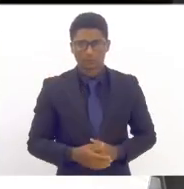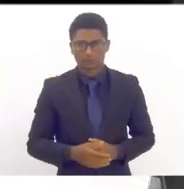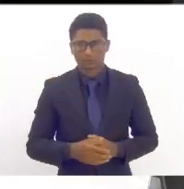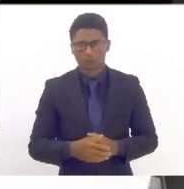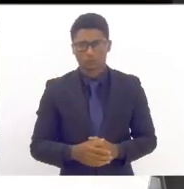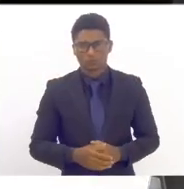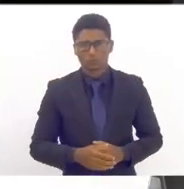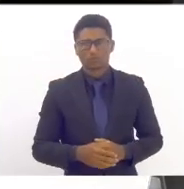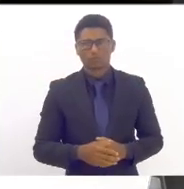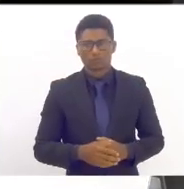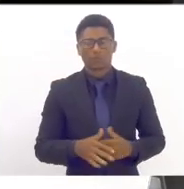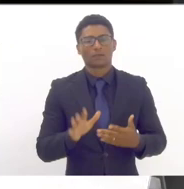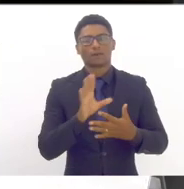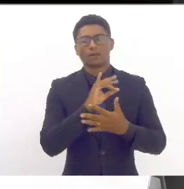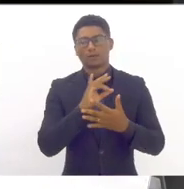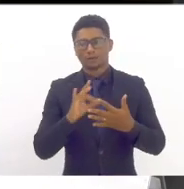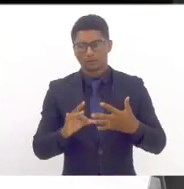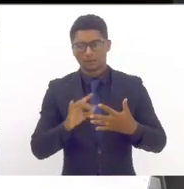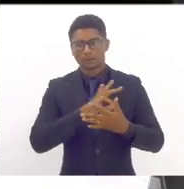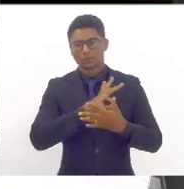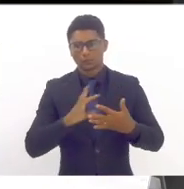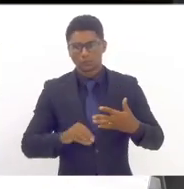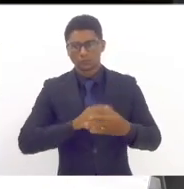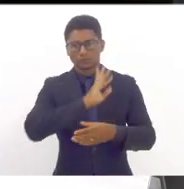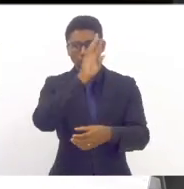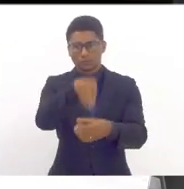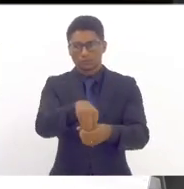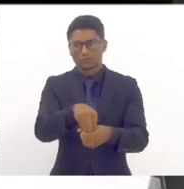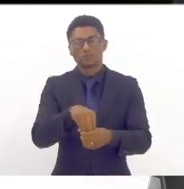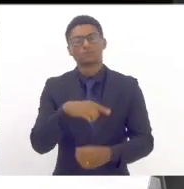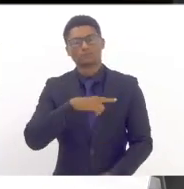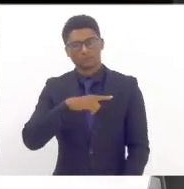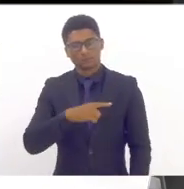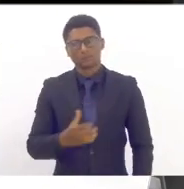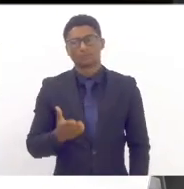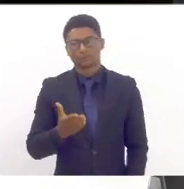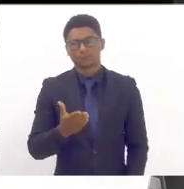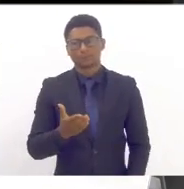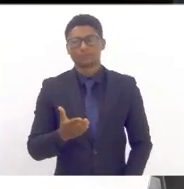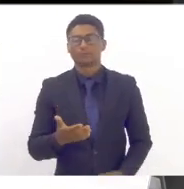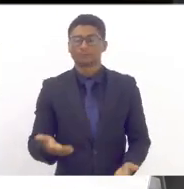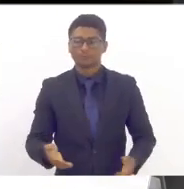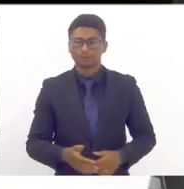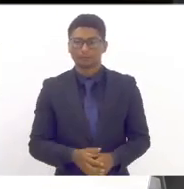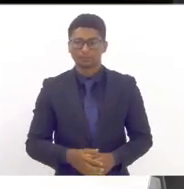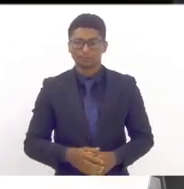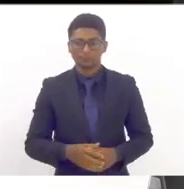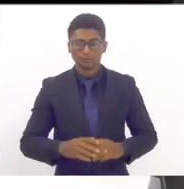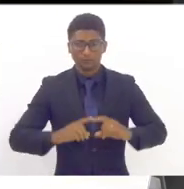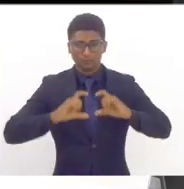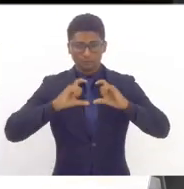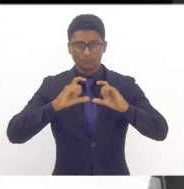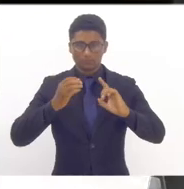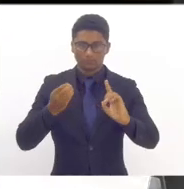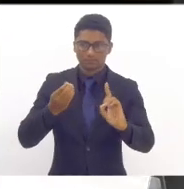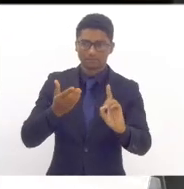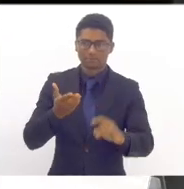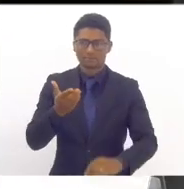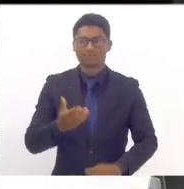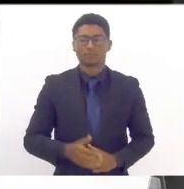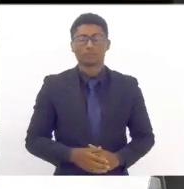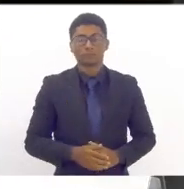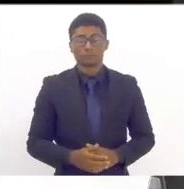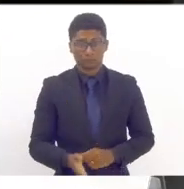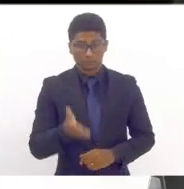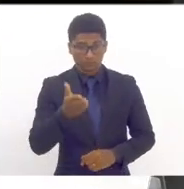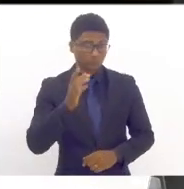reúne todas as características mais do que adequadas e necessárias para honrar também essa medalha. E para que diariamente, no